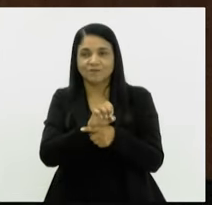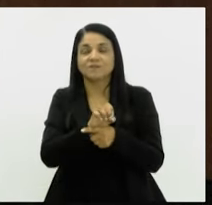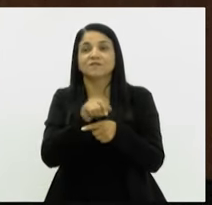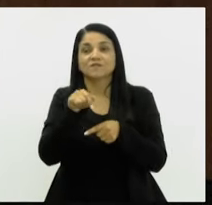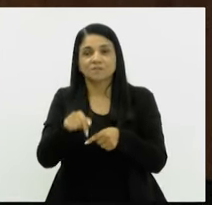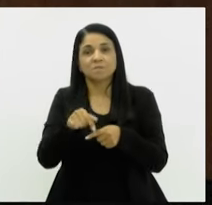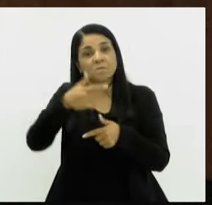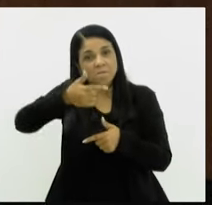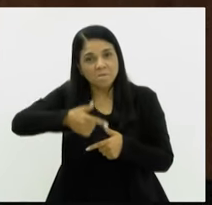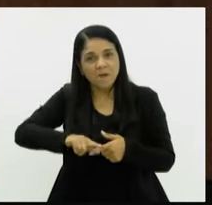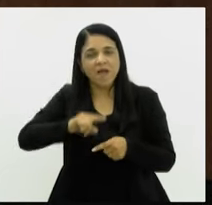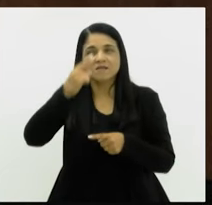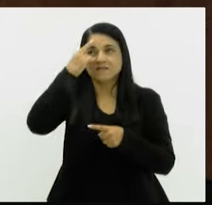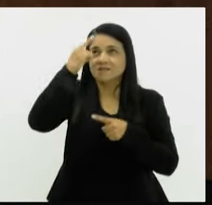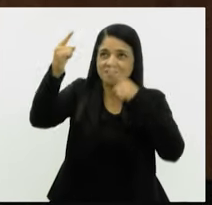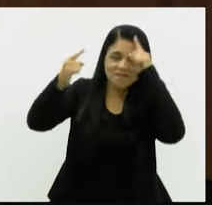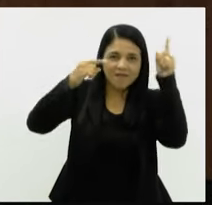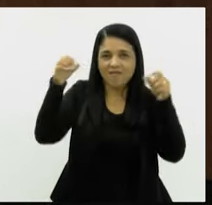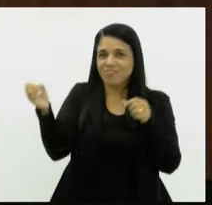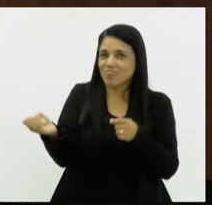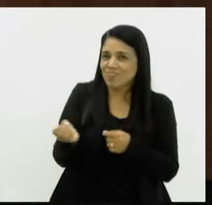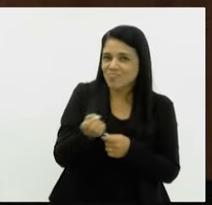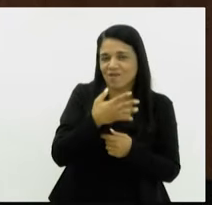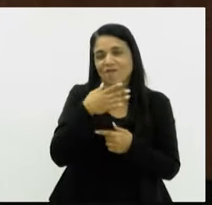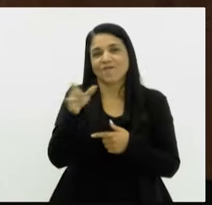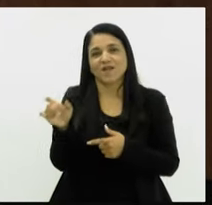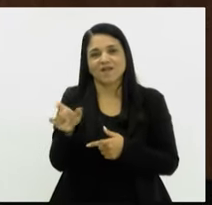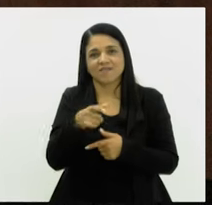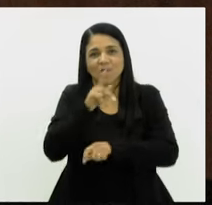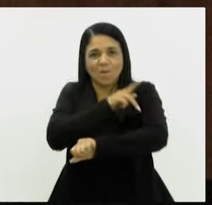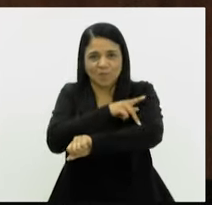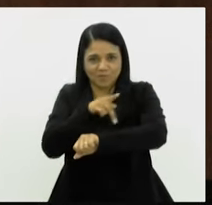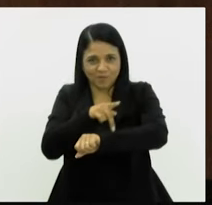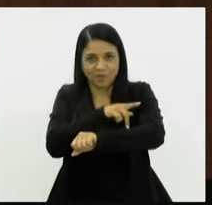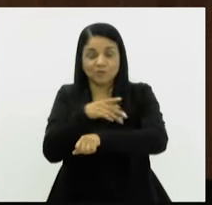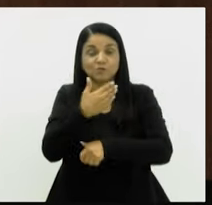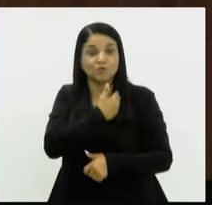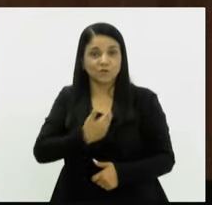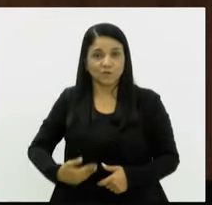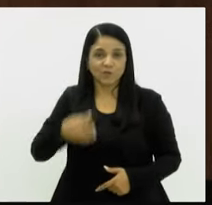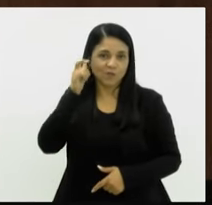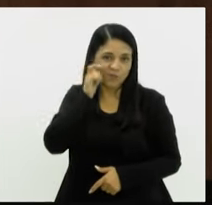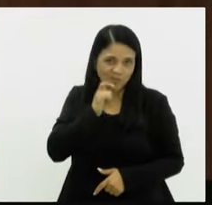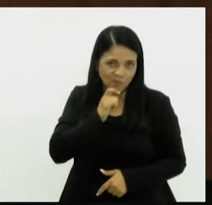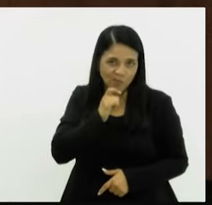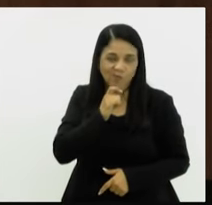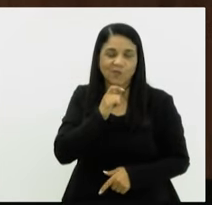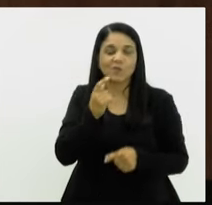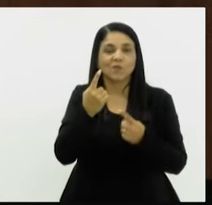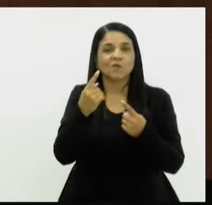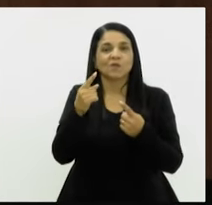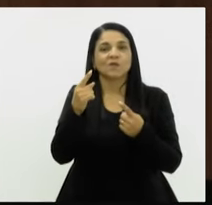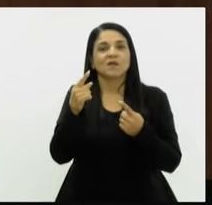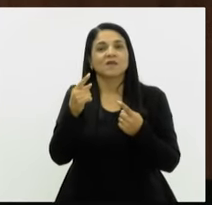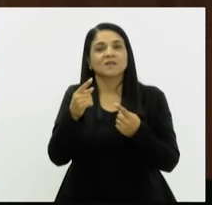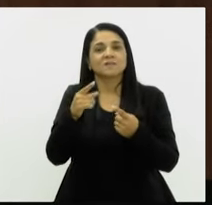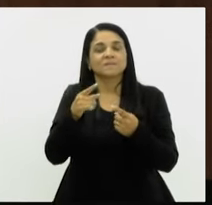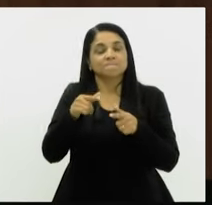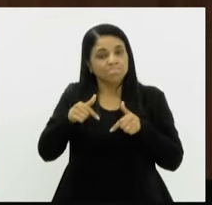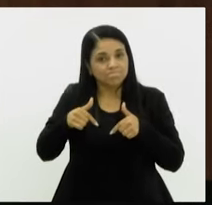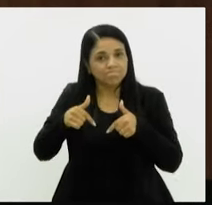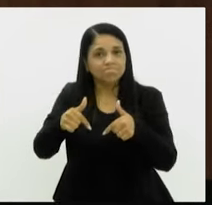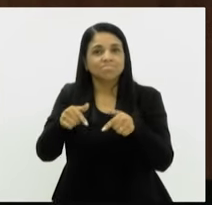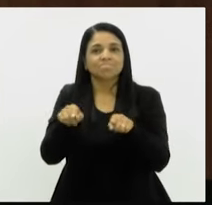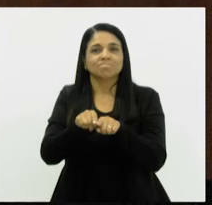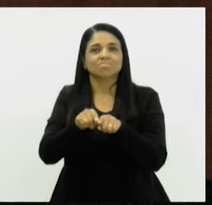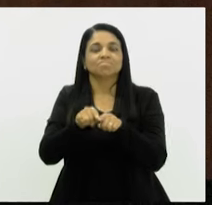traz mais essa ideia inovadora para que o nosso governador possa também implantar, não